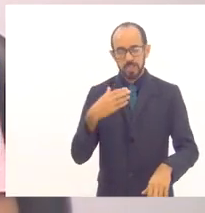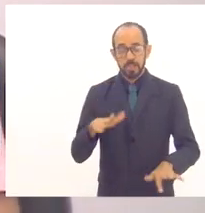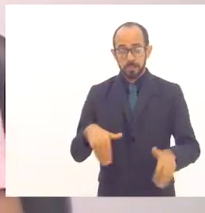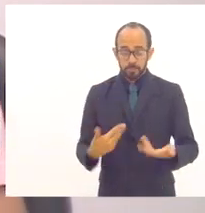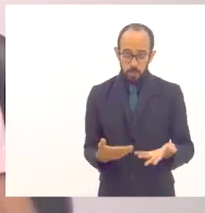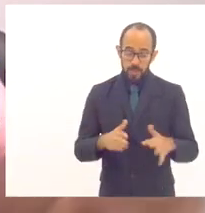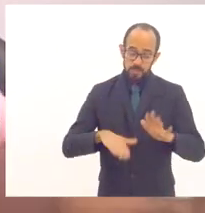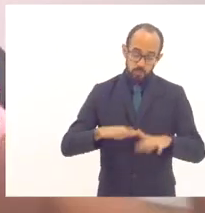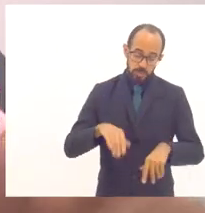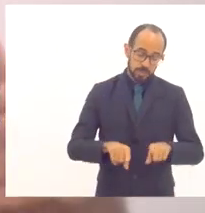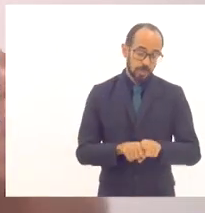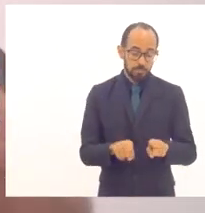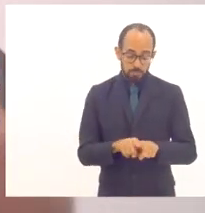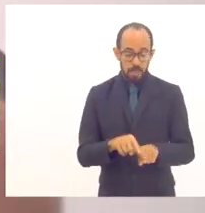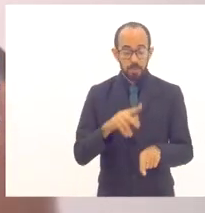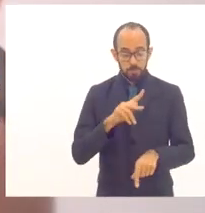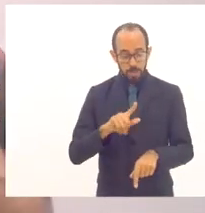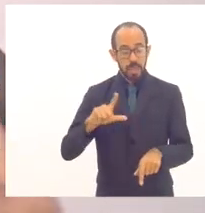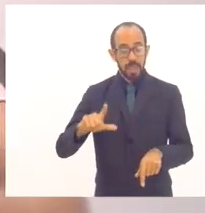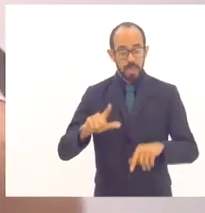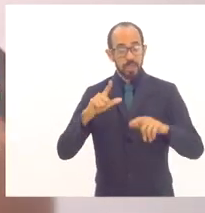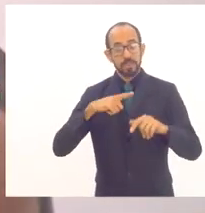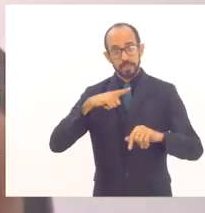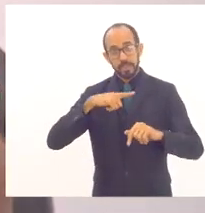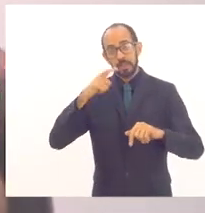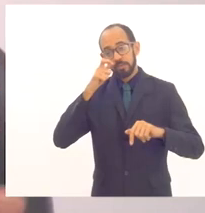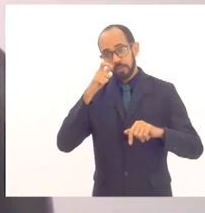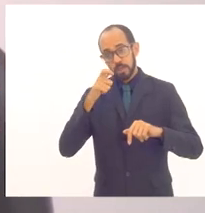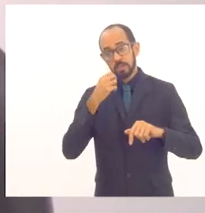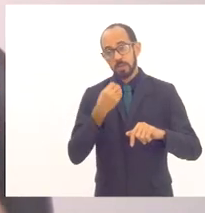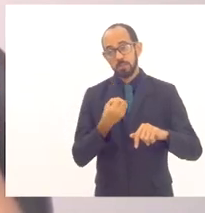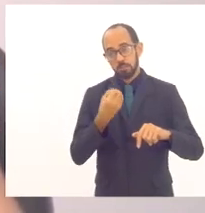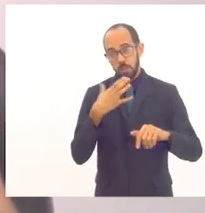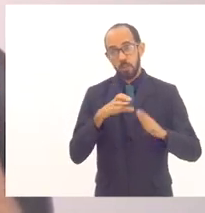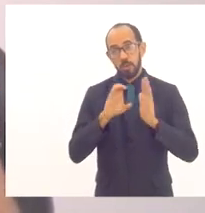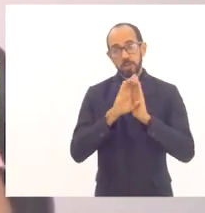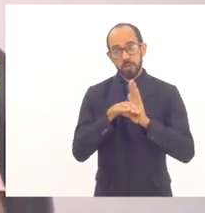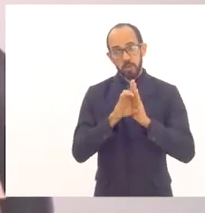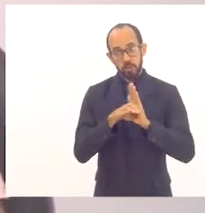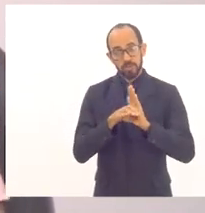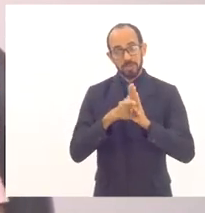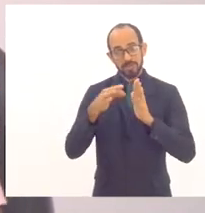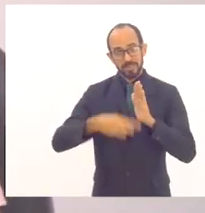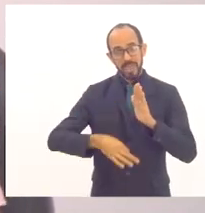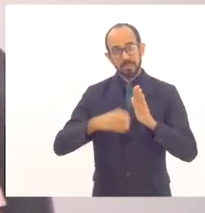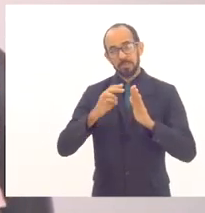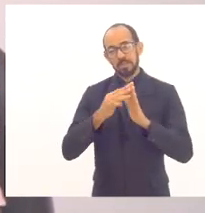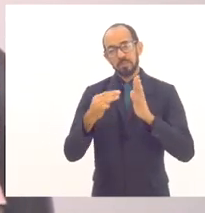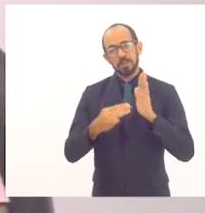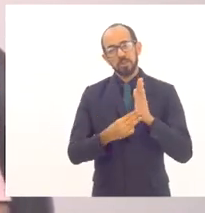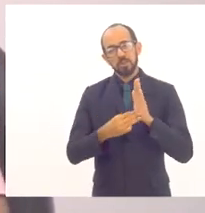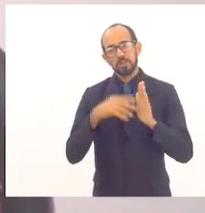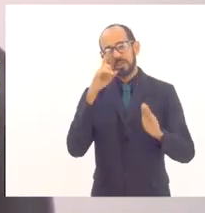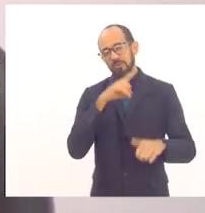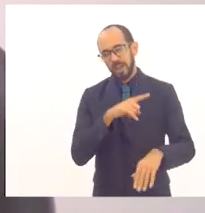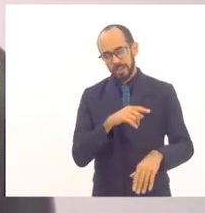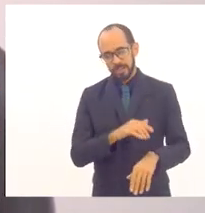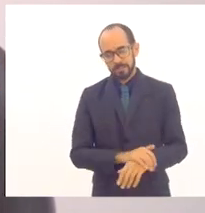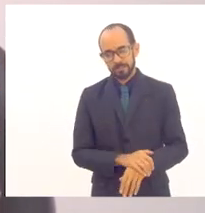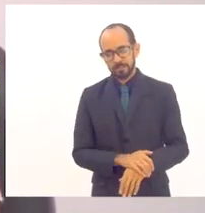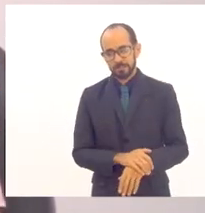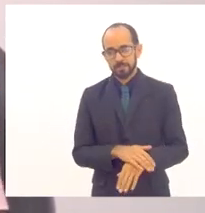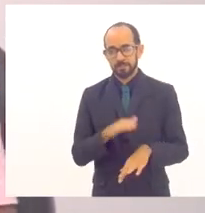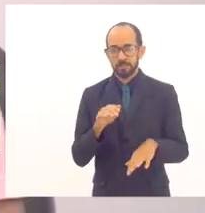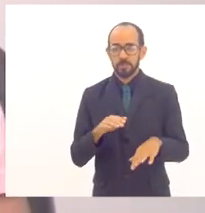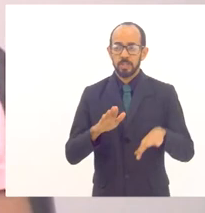isso, PLs bem intencionados, conceitualmente corretos, mas metodologicamente equivocados. Outras